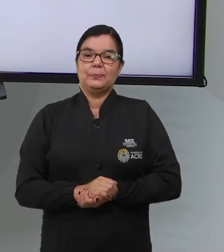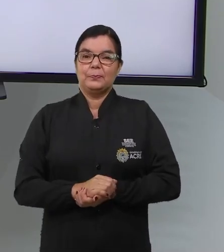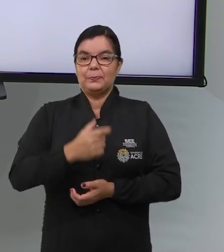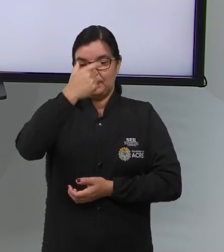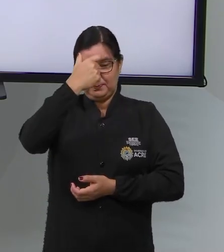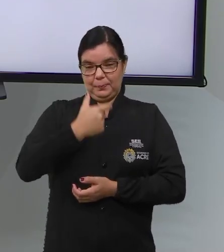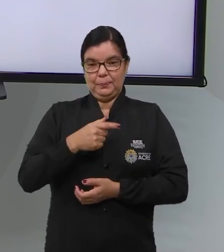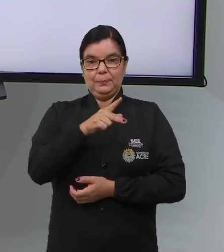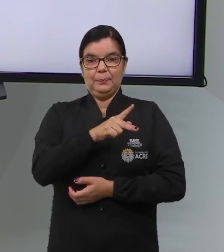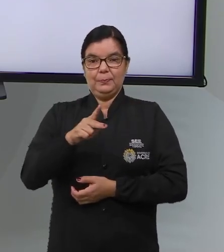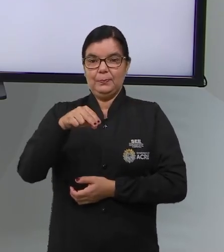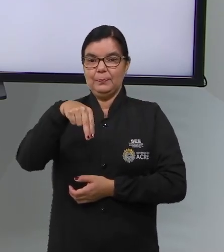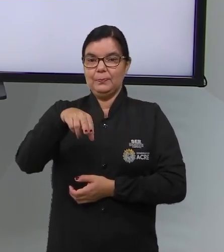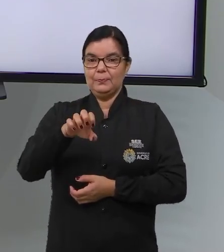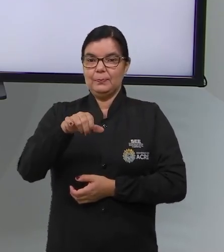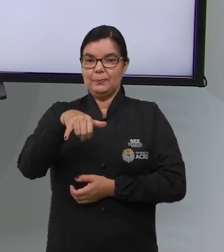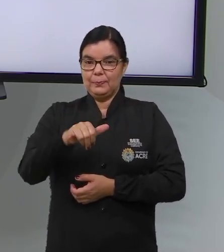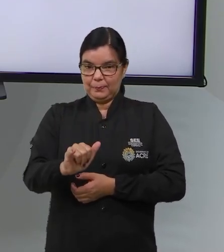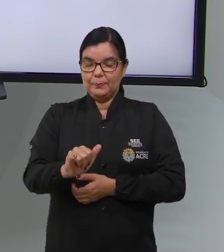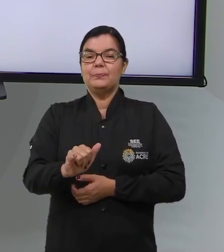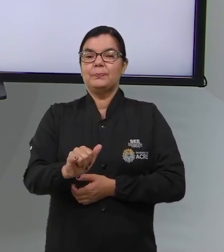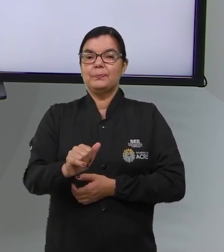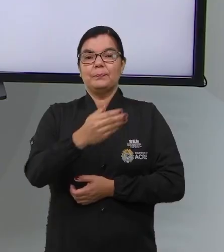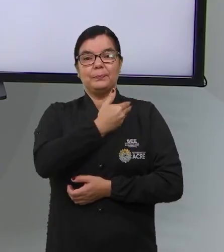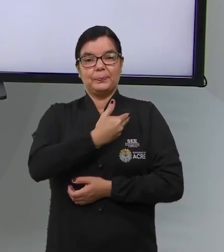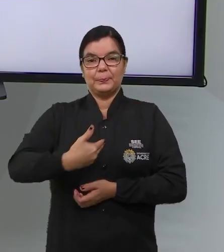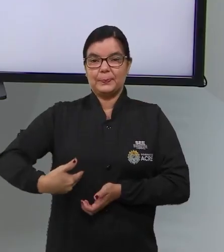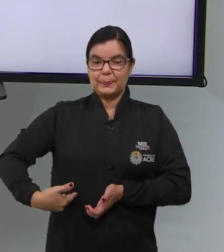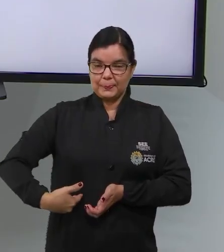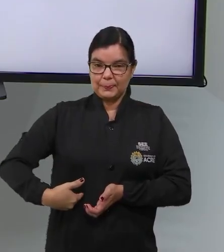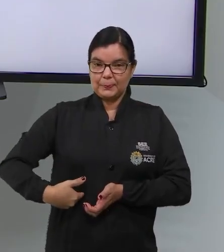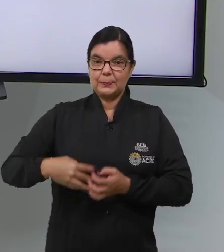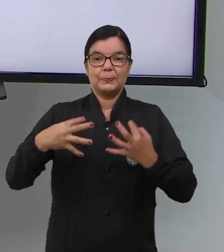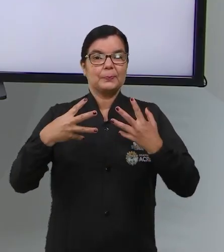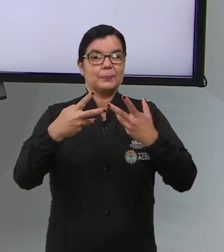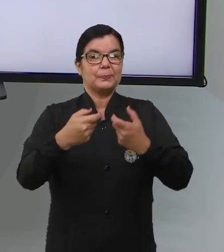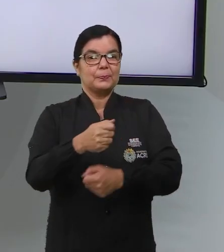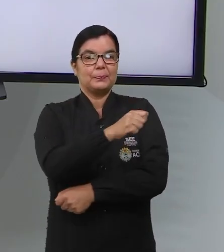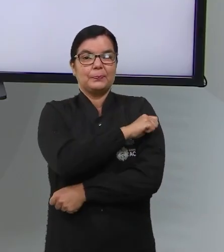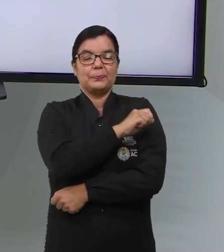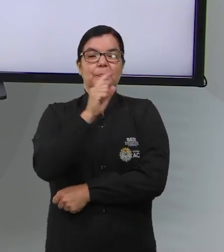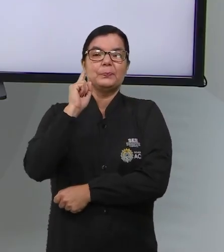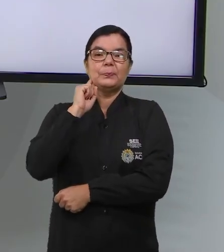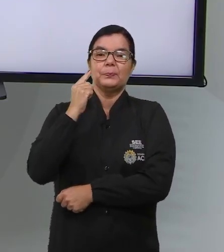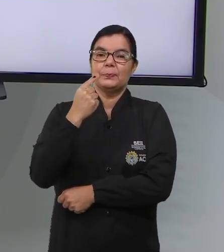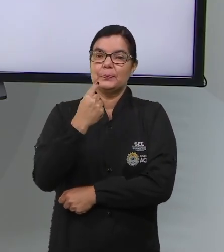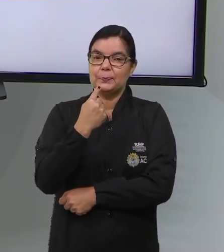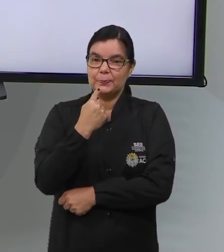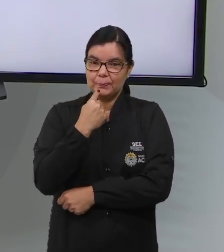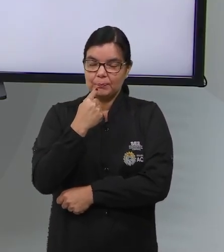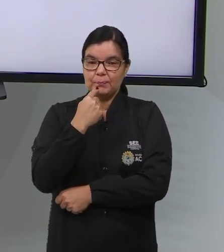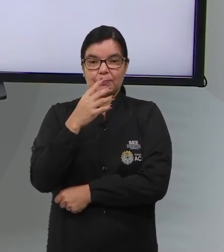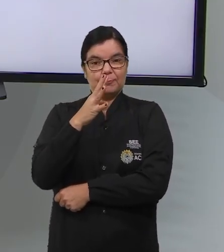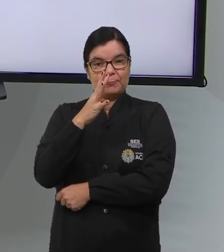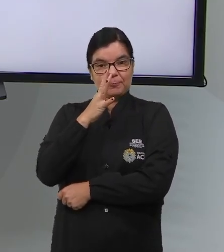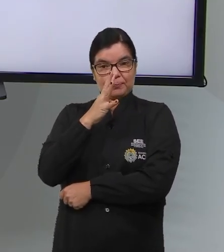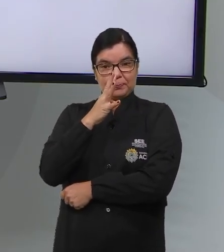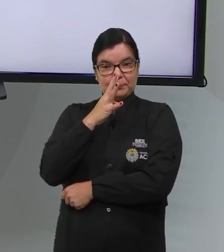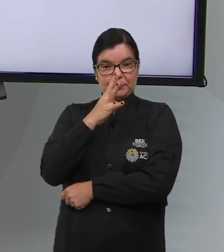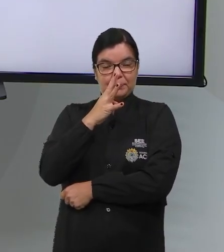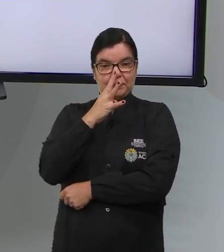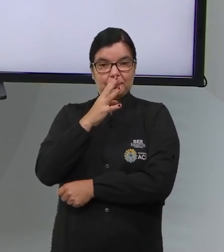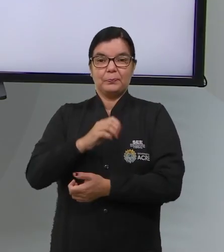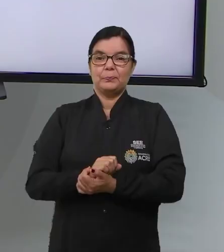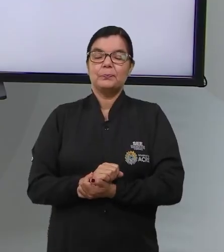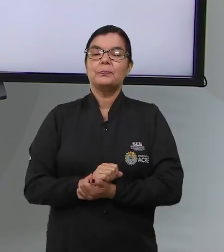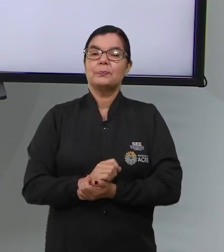sou o professor Ney Araújo, professor da rede pública, e para todos os alunos que irão acompanhar esta